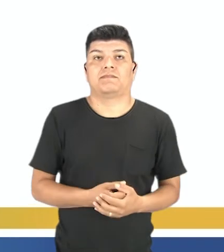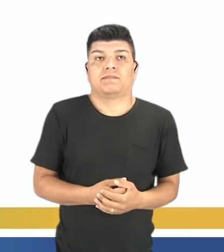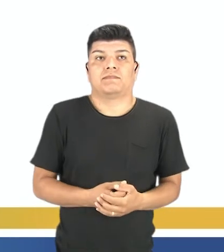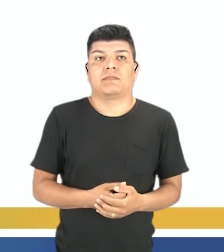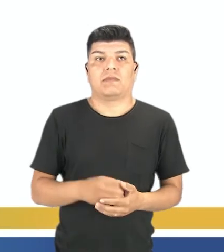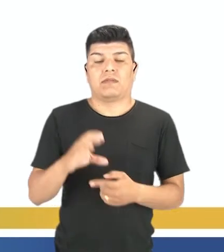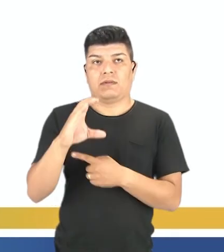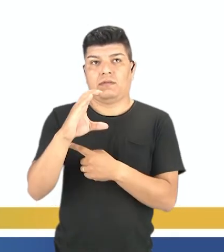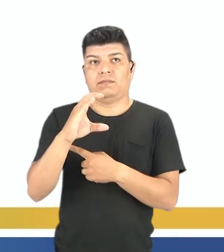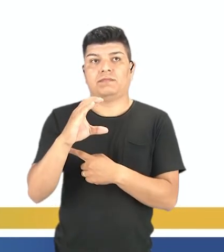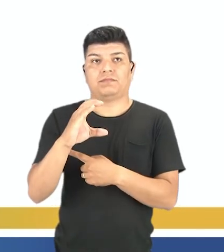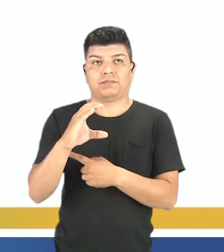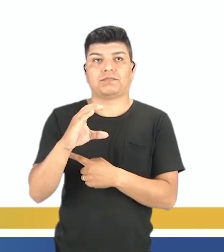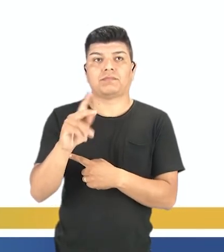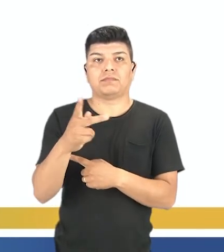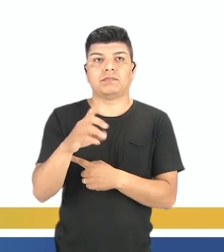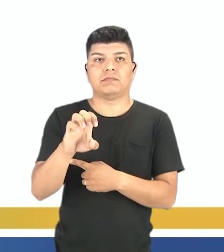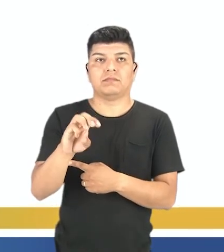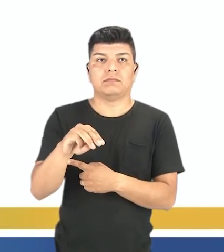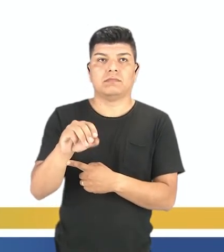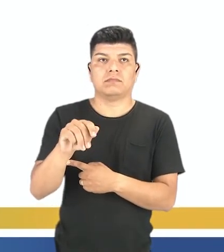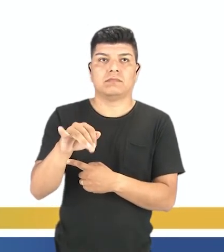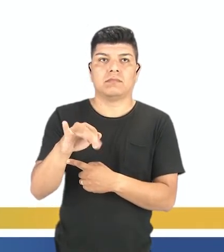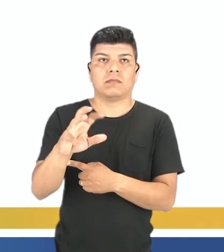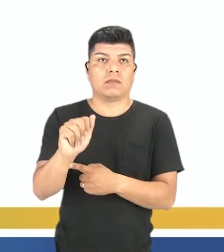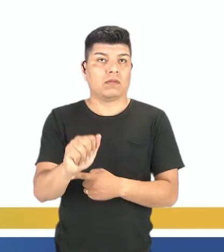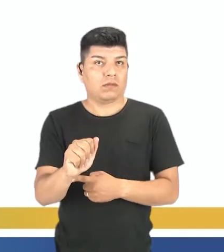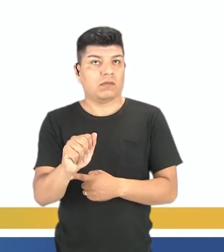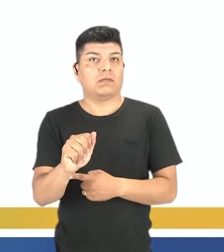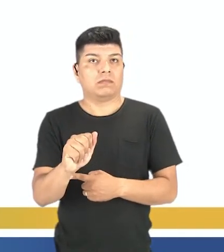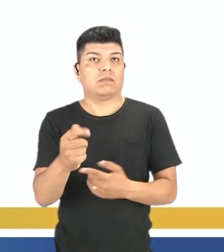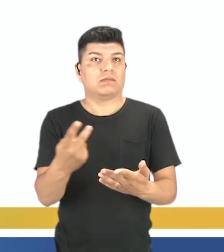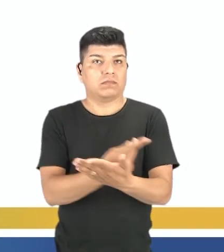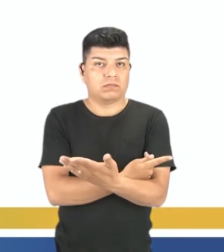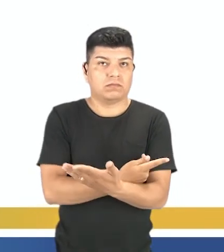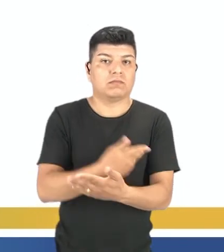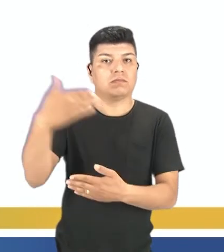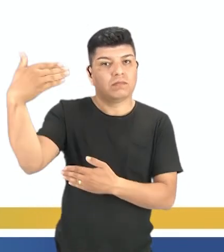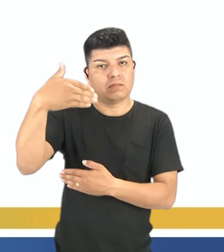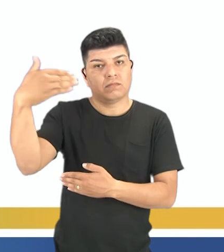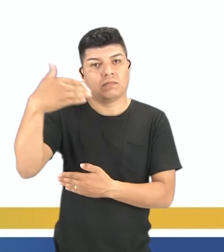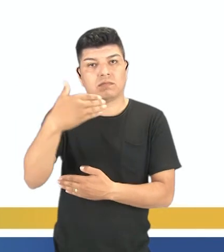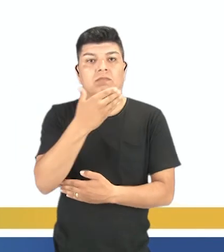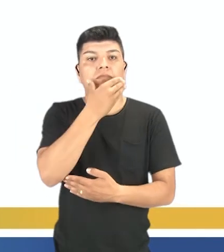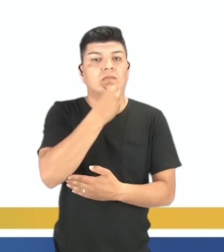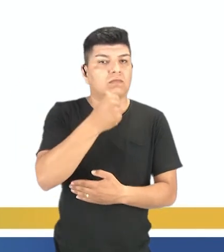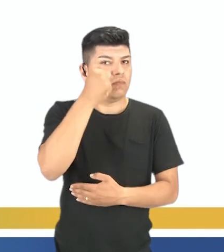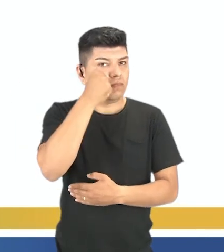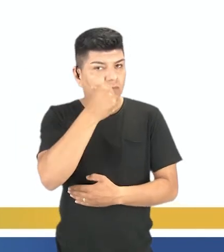hemofílica. C, a hemofilia ocorre com a mesma frequência entre homens e mulheres, né?